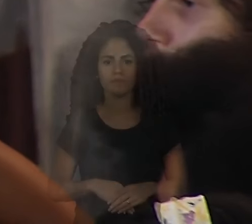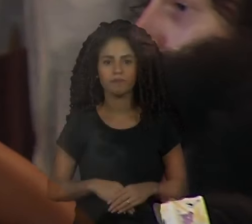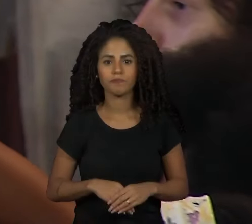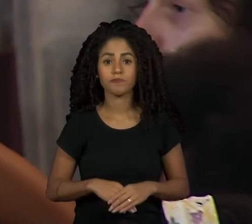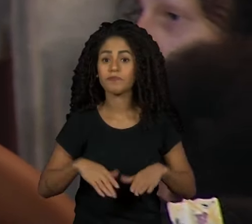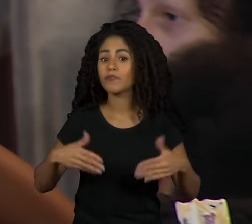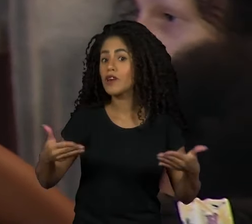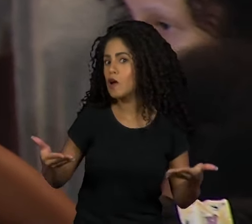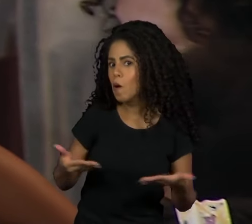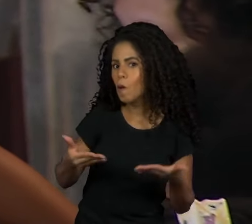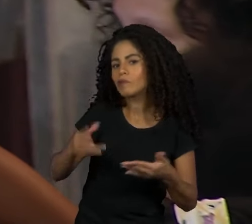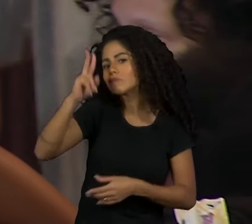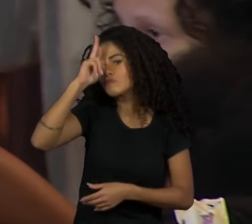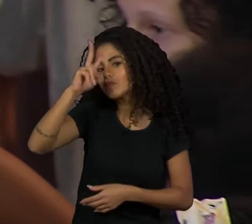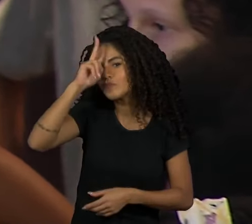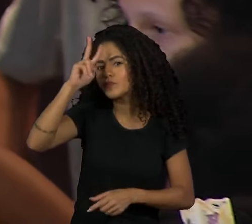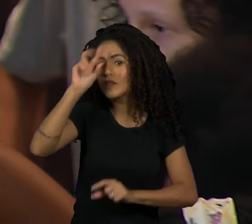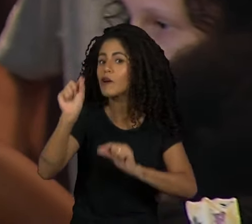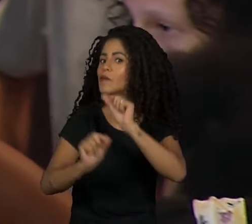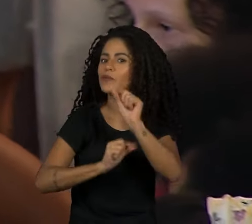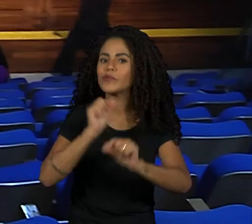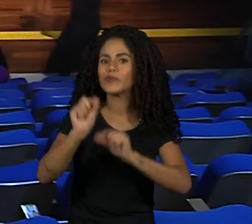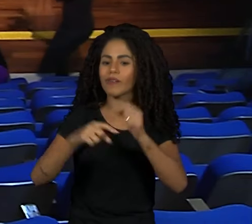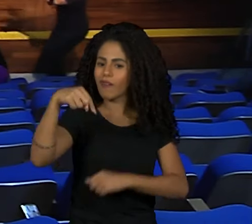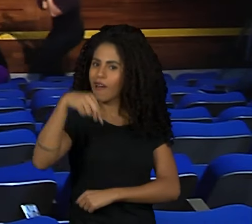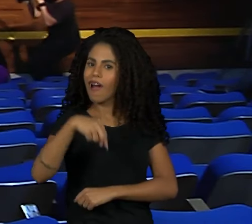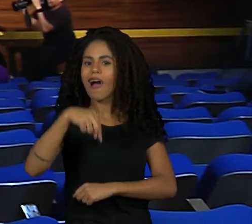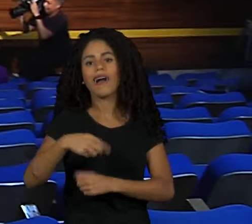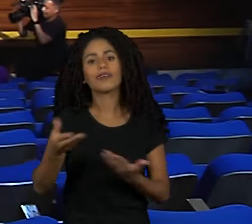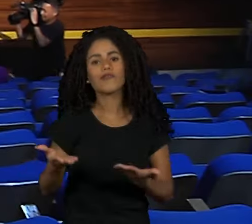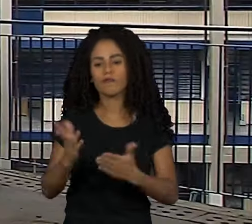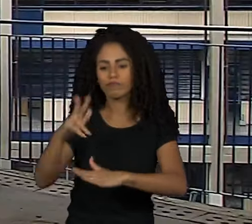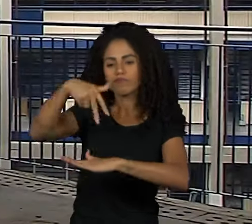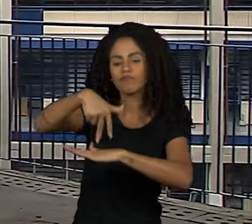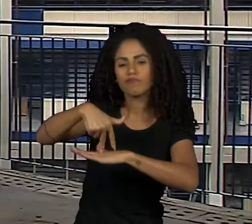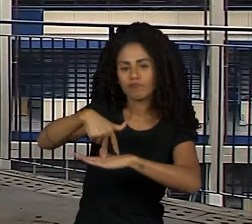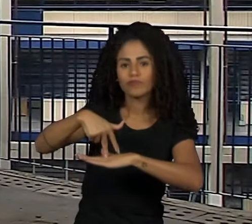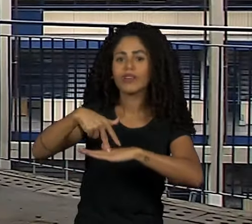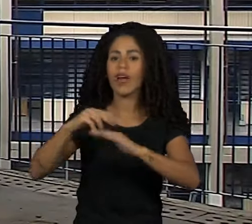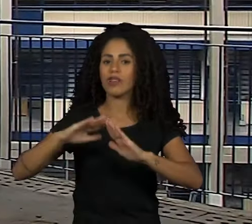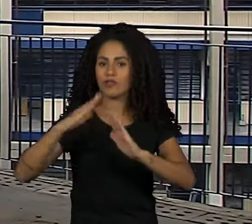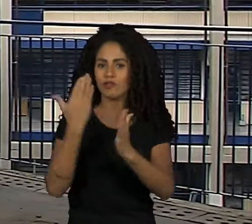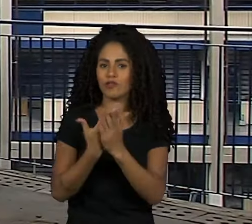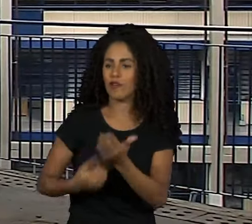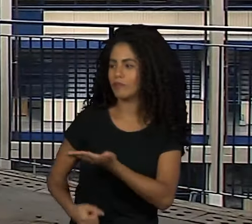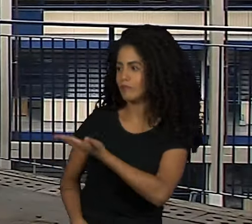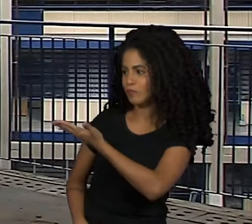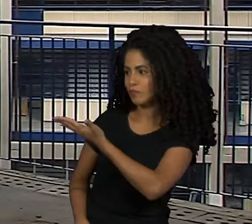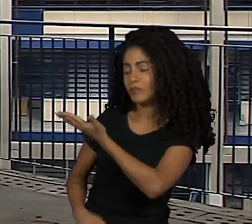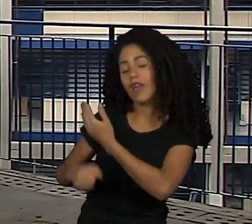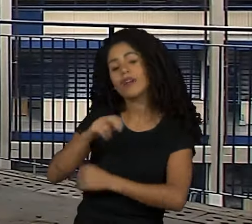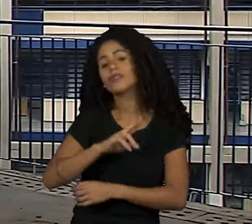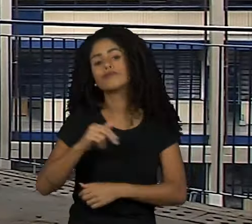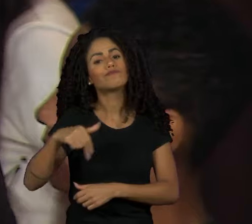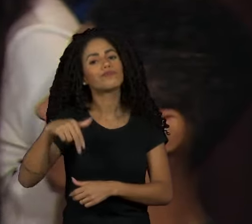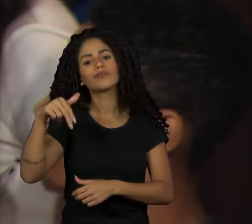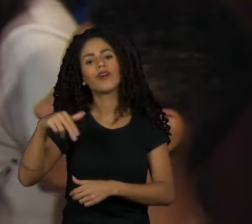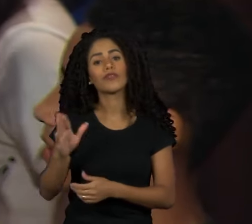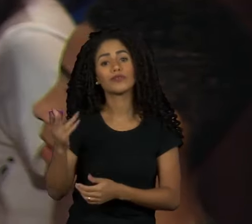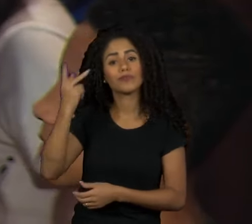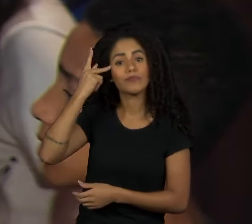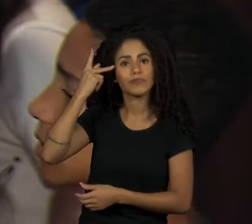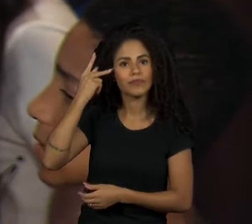Hoje a nossa história será contada daqui, do tablado do céu Freguesia do Ó, zona norte de São Paulo.